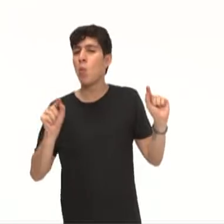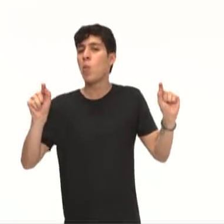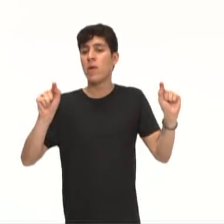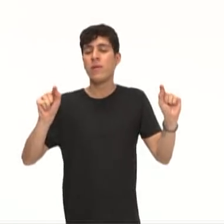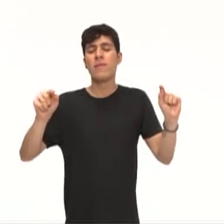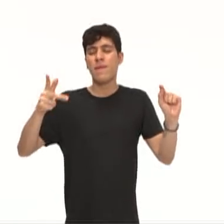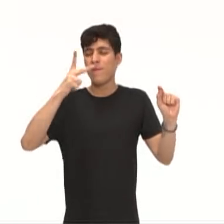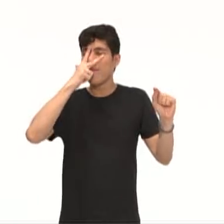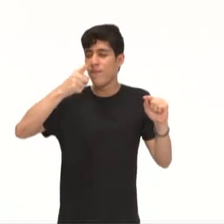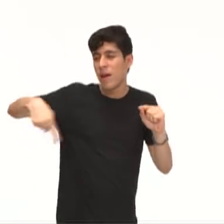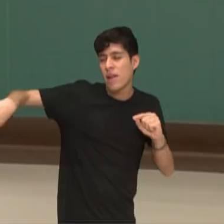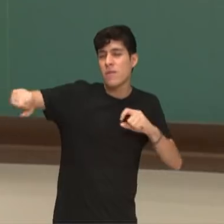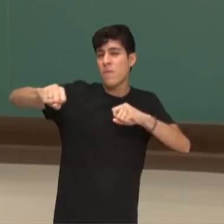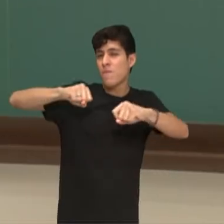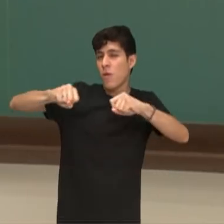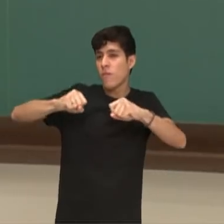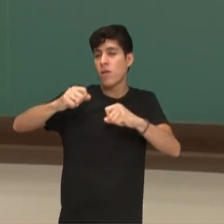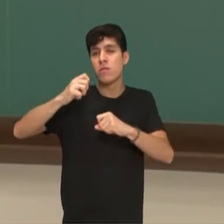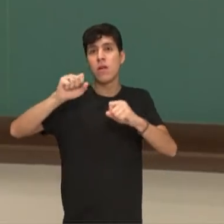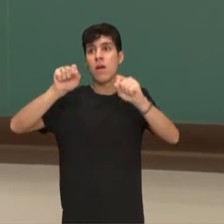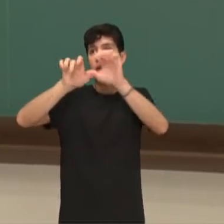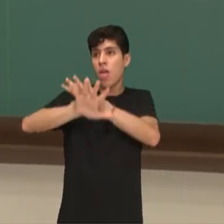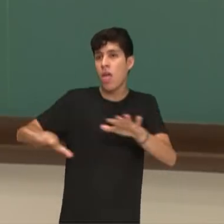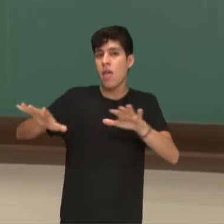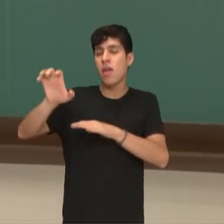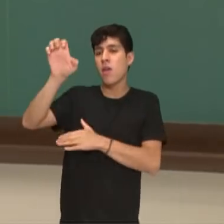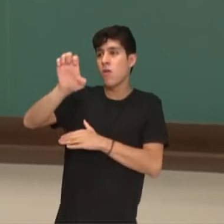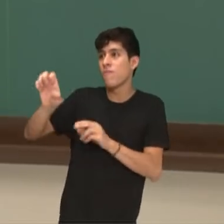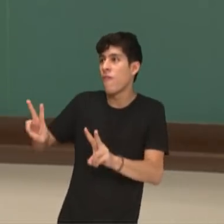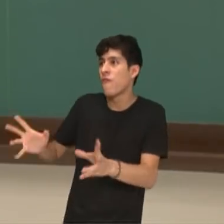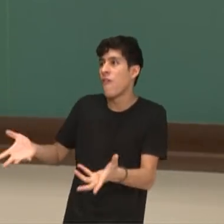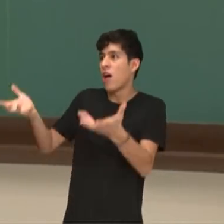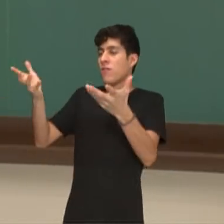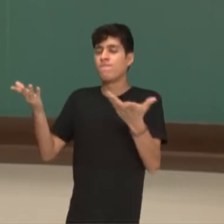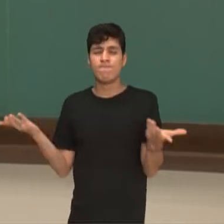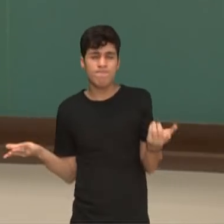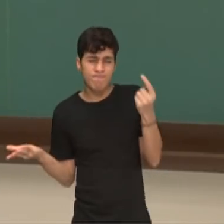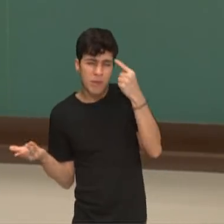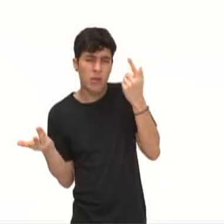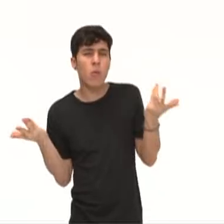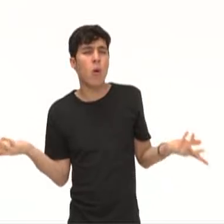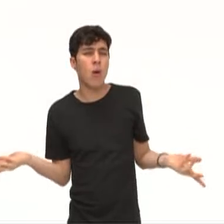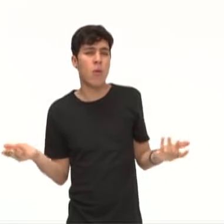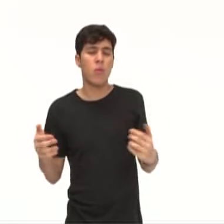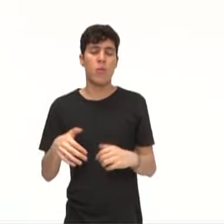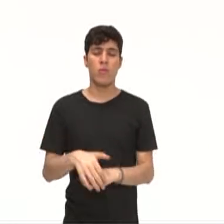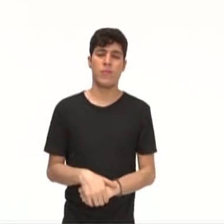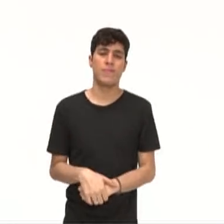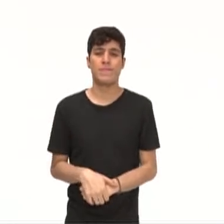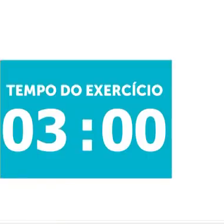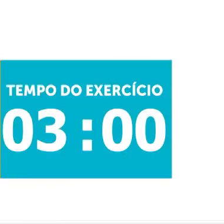valorização do movimento impressionista europeu. Vamos lá, pense um pouquinho comigo e respondam.